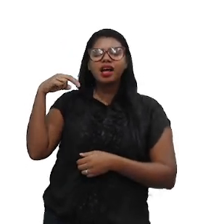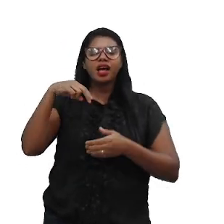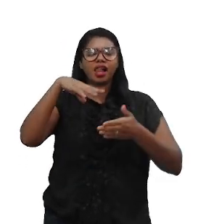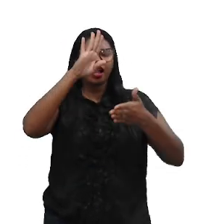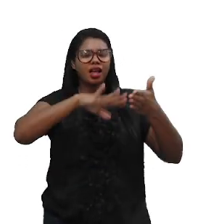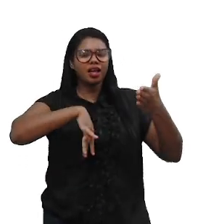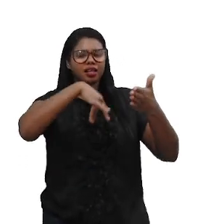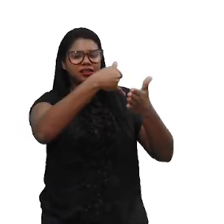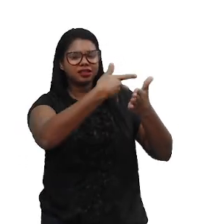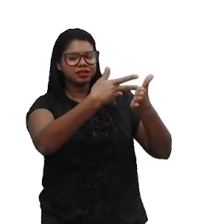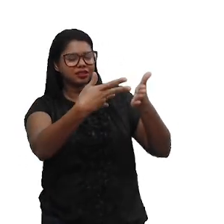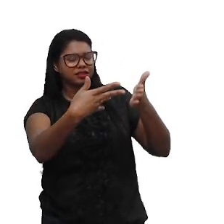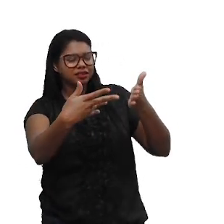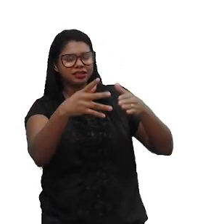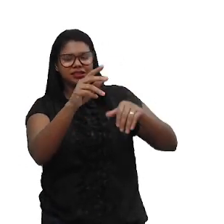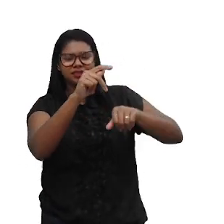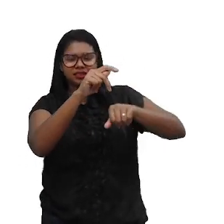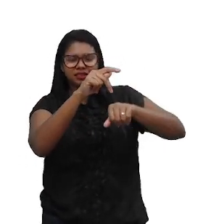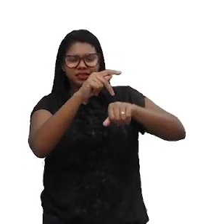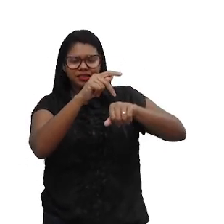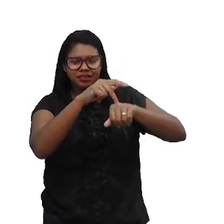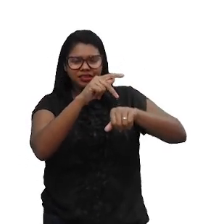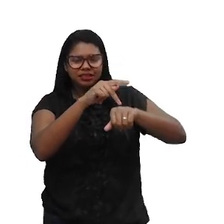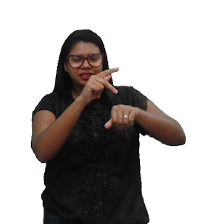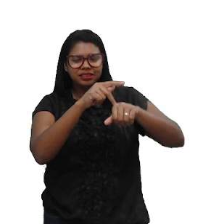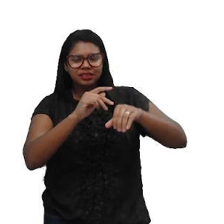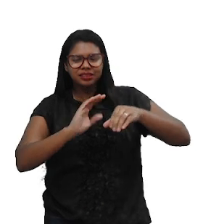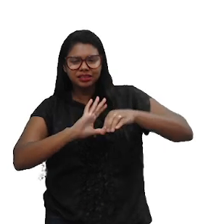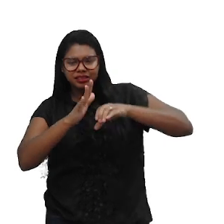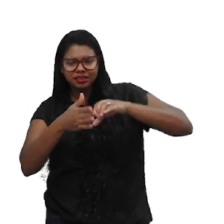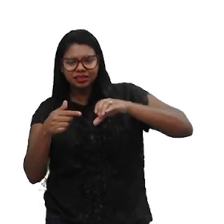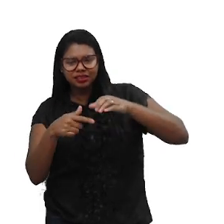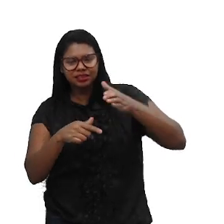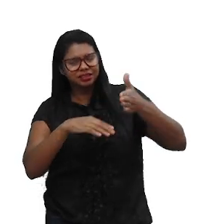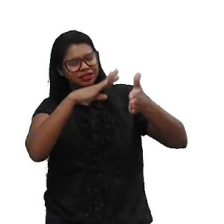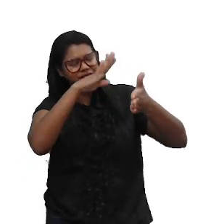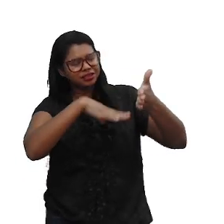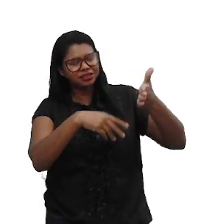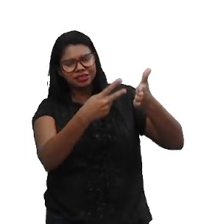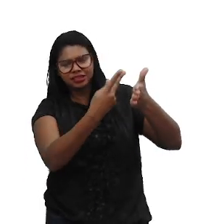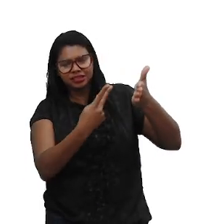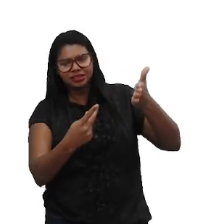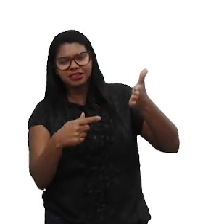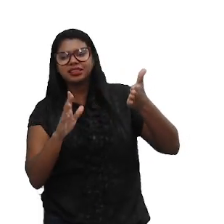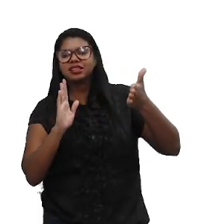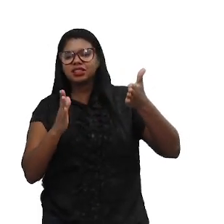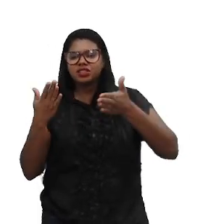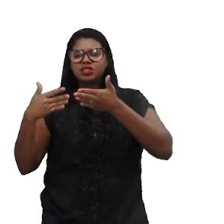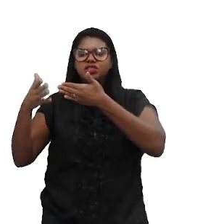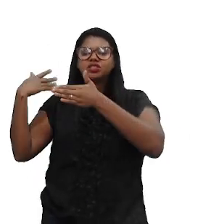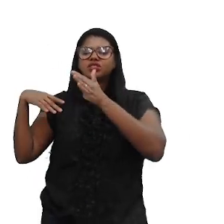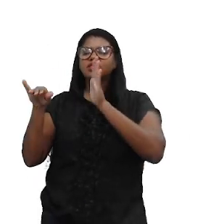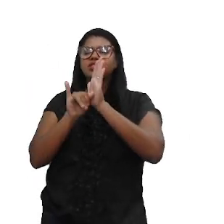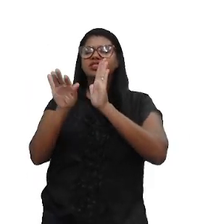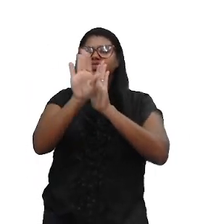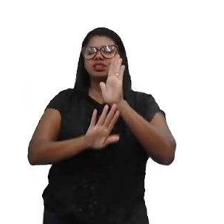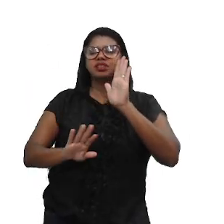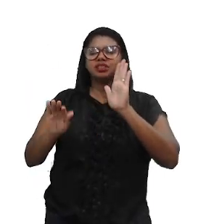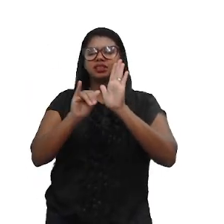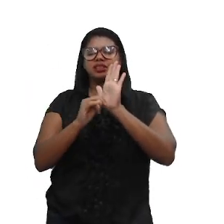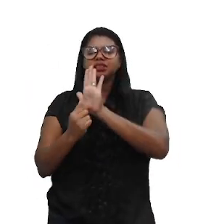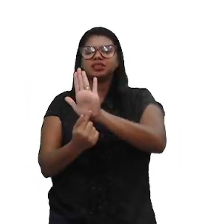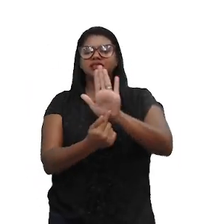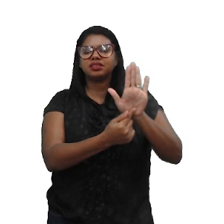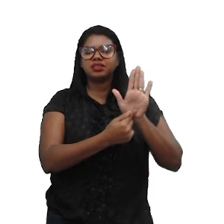aquelas pinturas nas pedras, nas paredes das cavernas, aquilo ali já era um tipo de ilustração, uma ilustração que servia